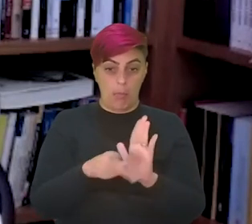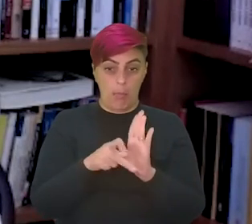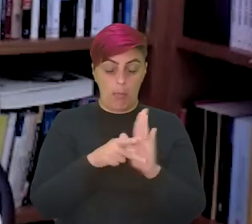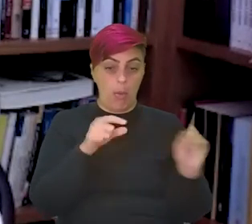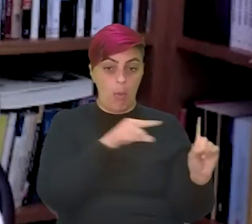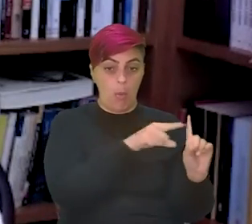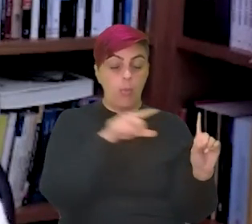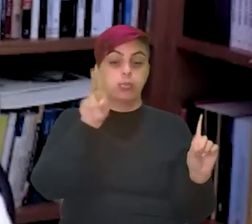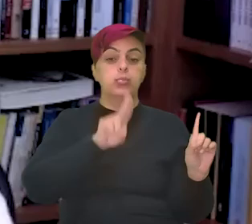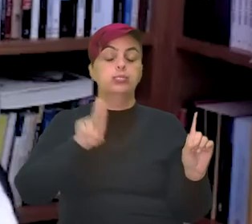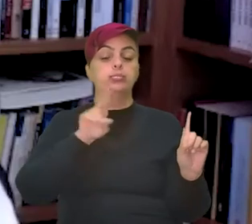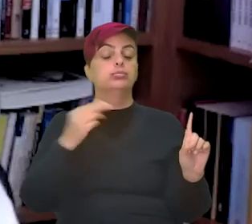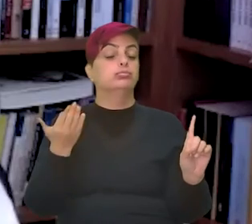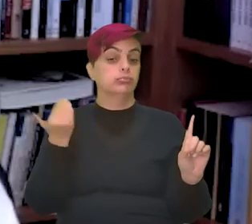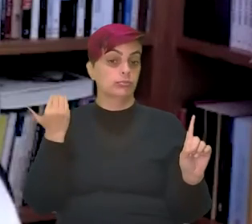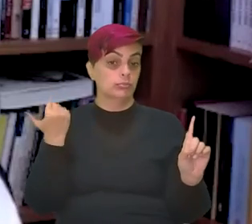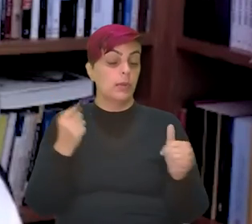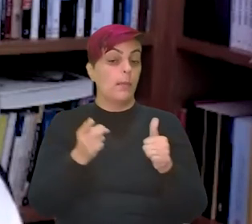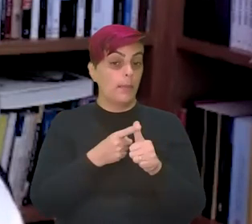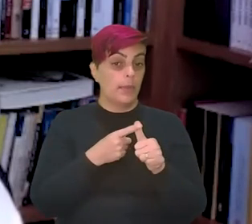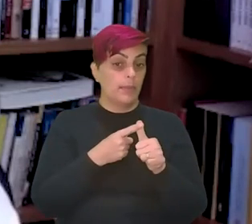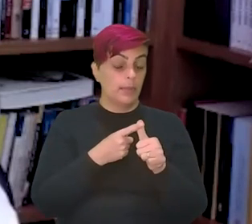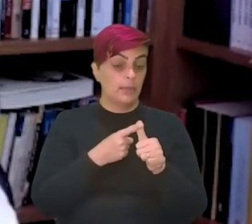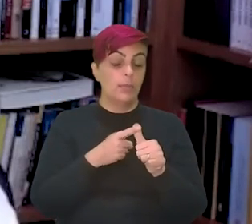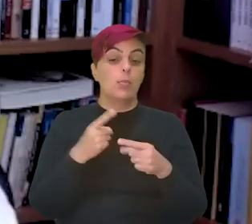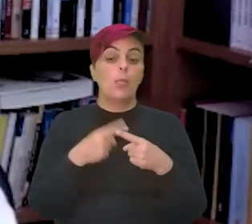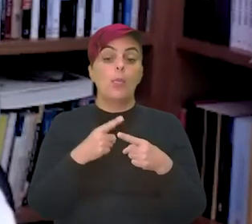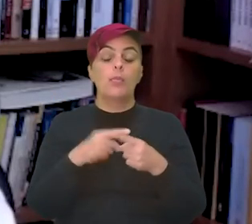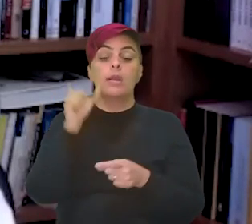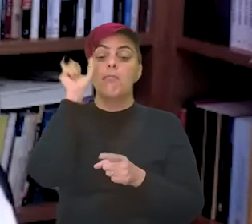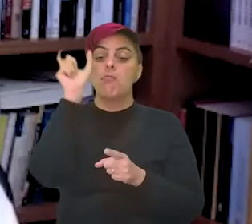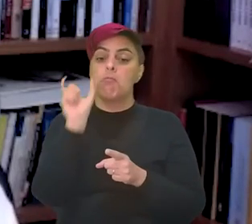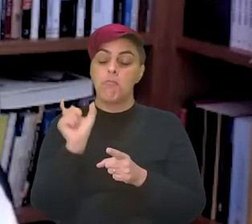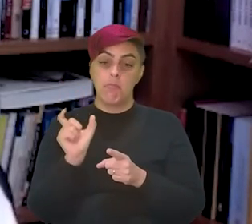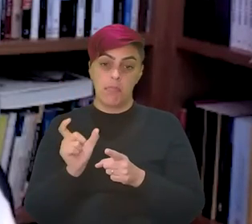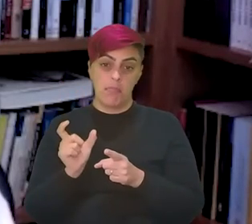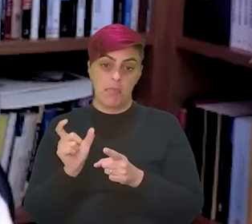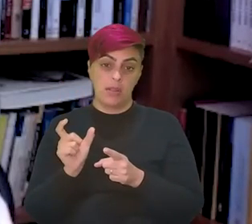que ele utilizou, primeiro porque eram termos